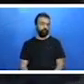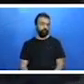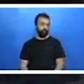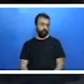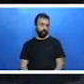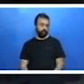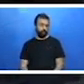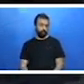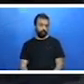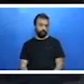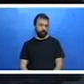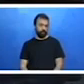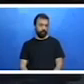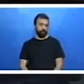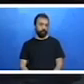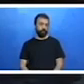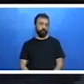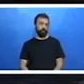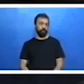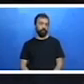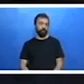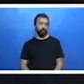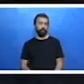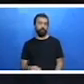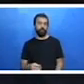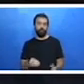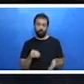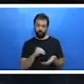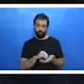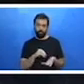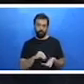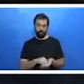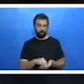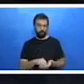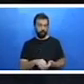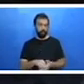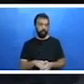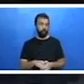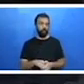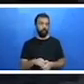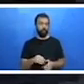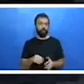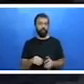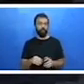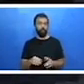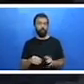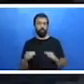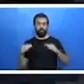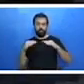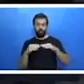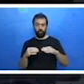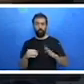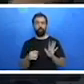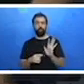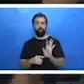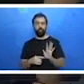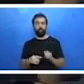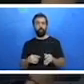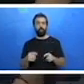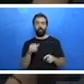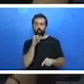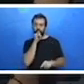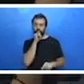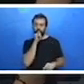Complete seguindo o modelo. Ele nadava, eles nadavam. E aqui ficou reunia,